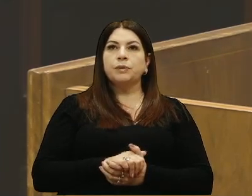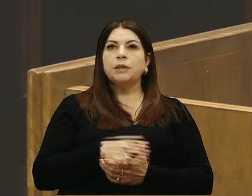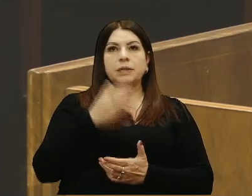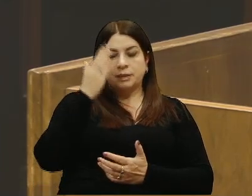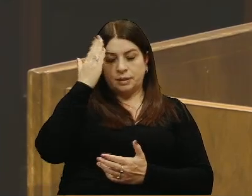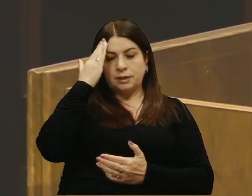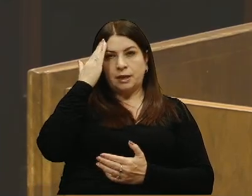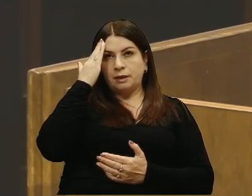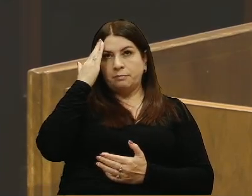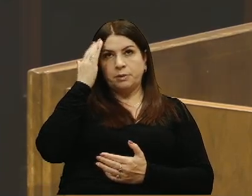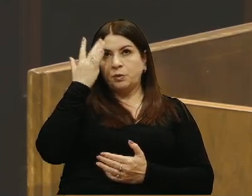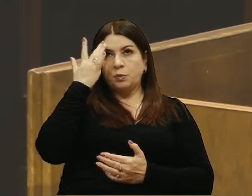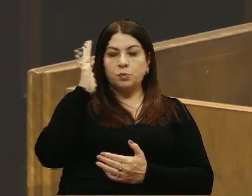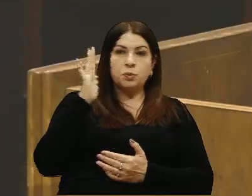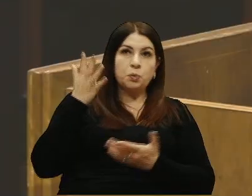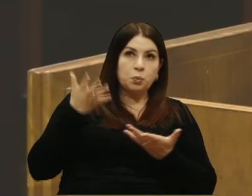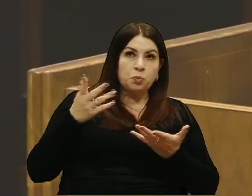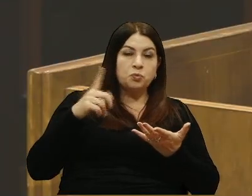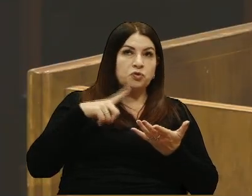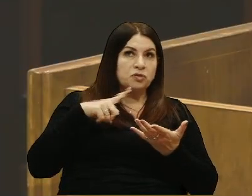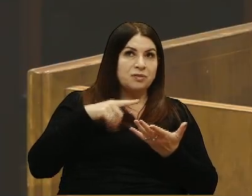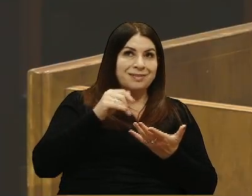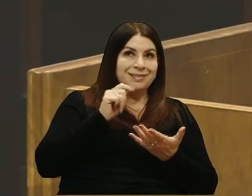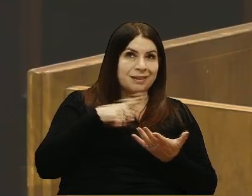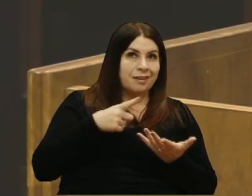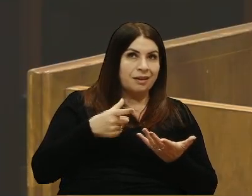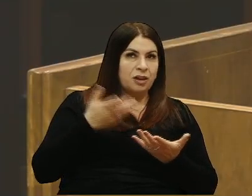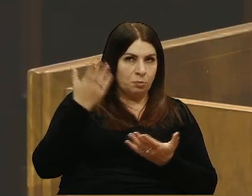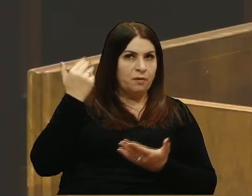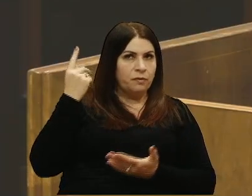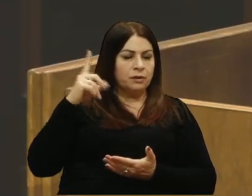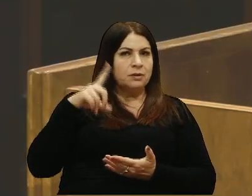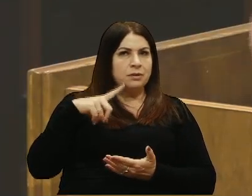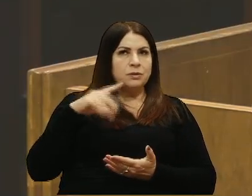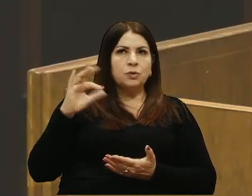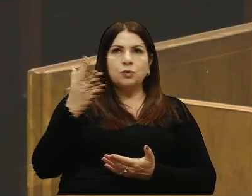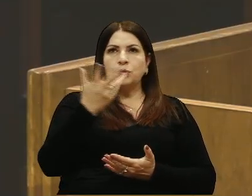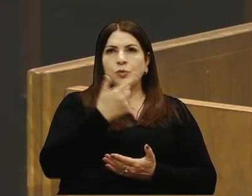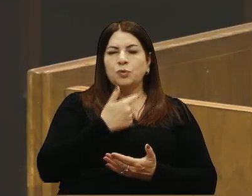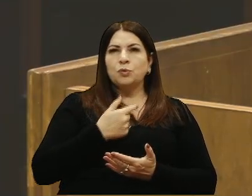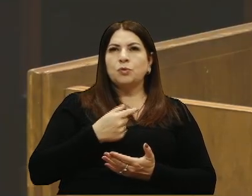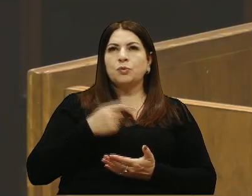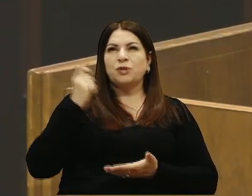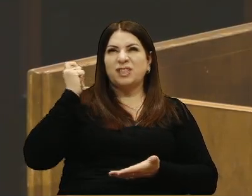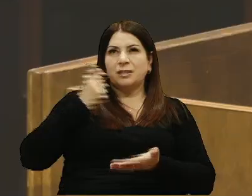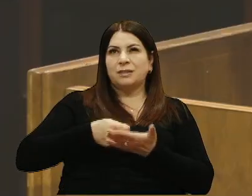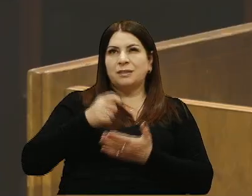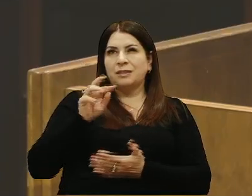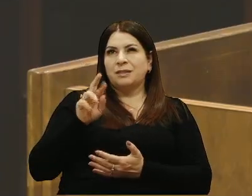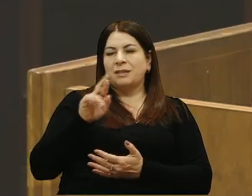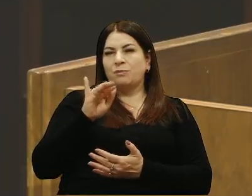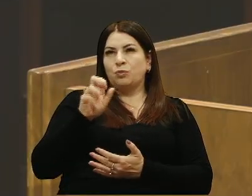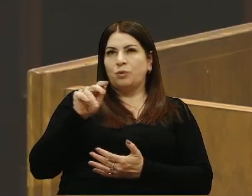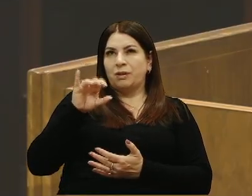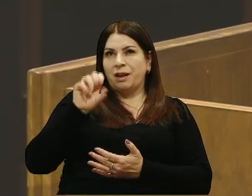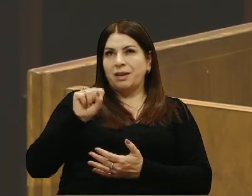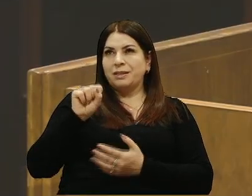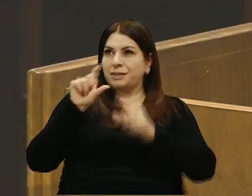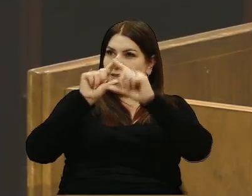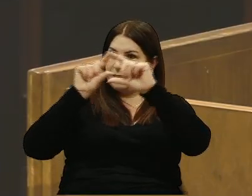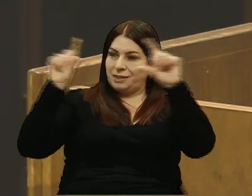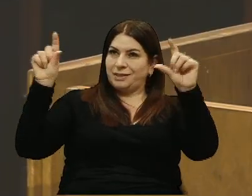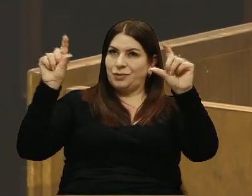sabe que, eu não sei se hoje ainda tem, mas uma vez eu sei que em todos os tribunais tinha escrito na parede uma